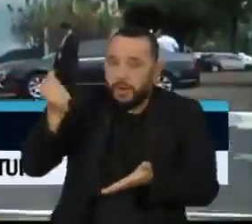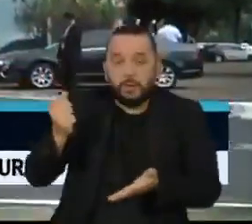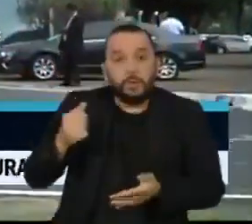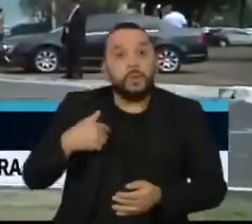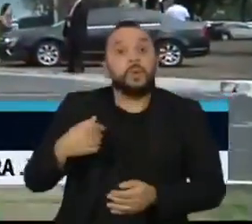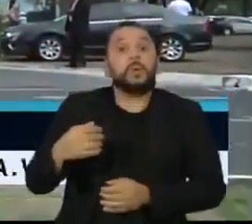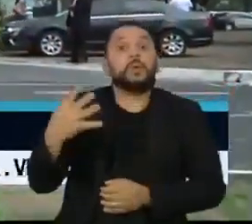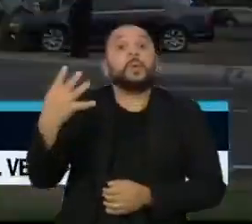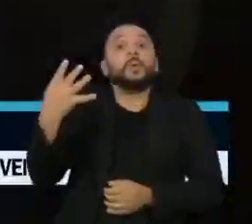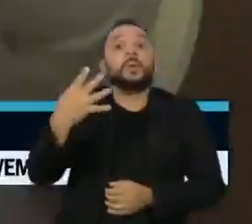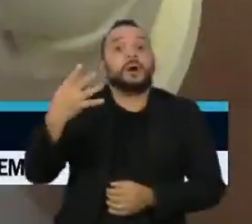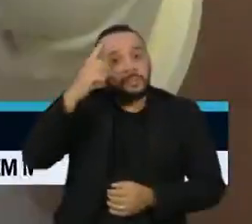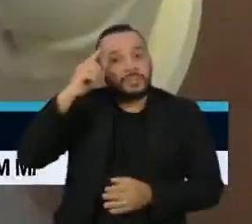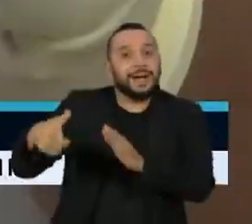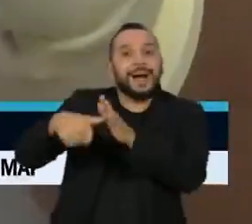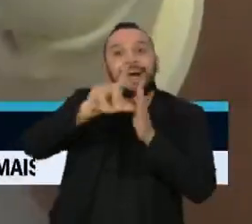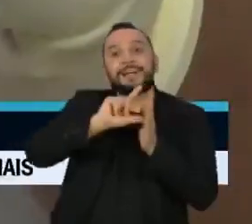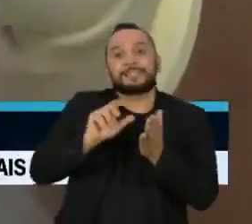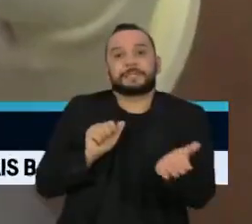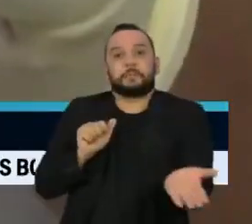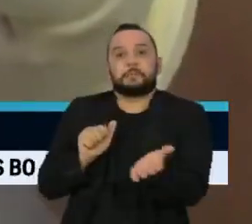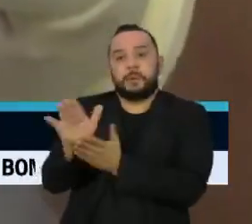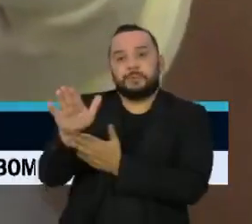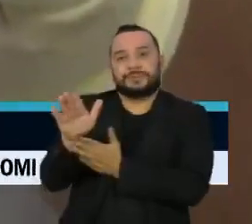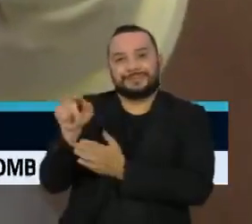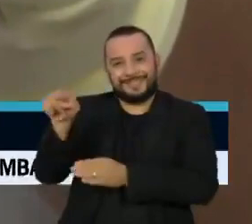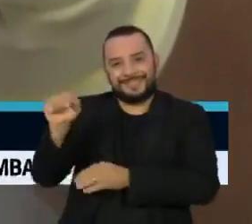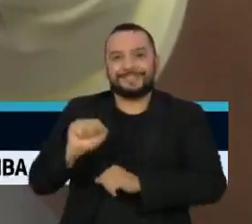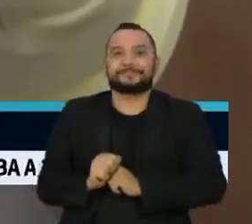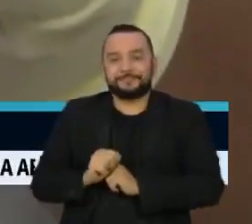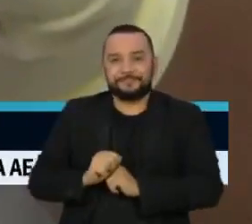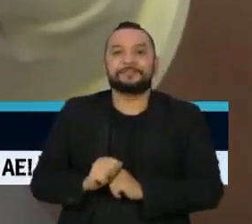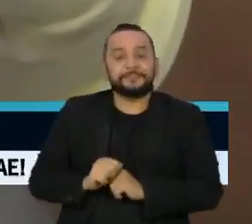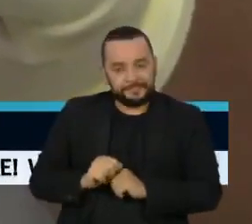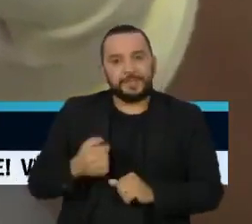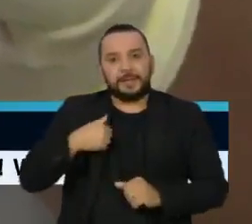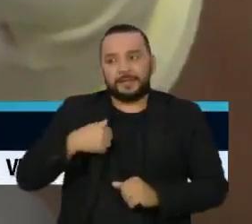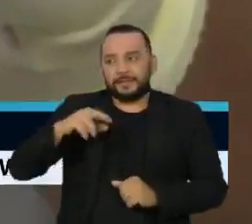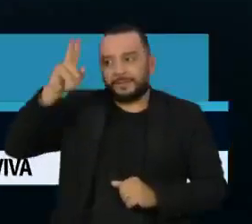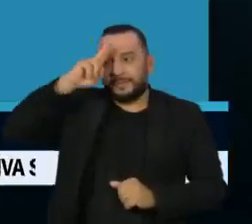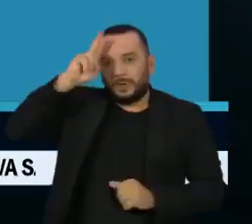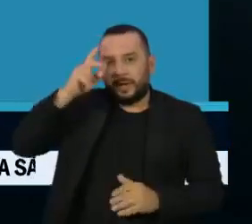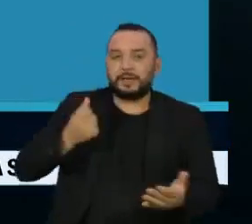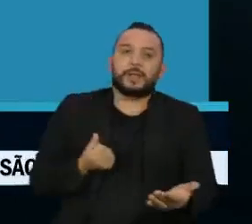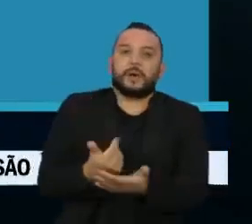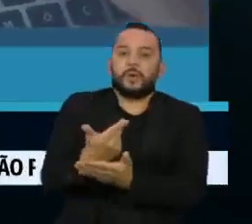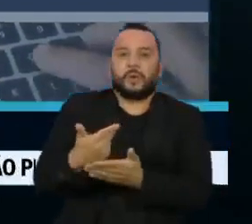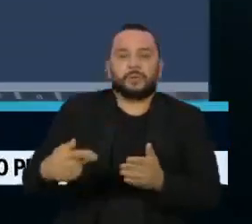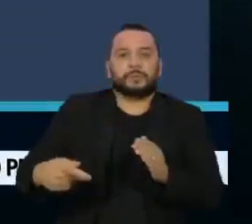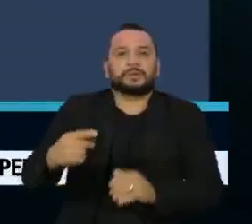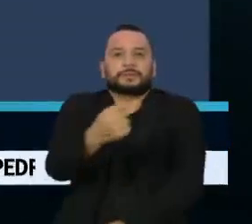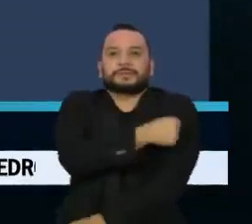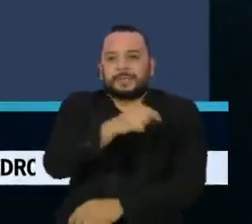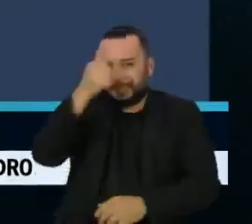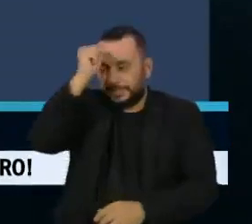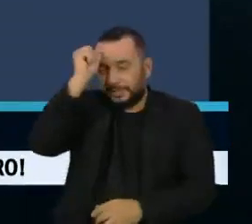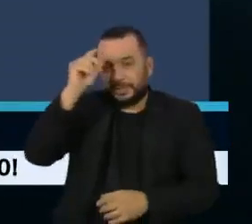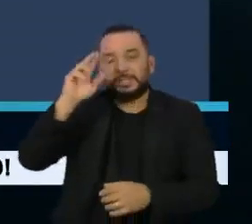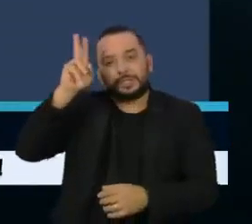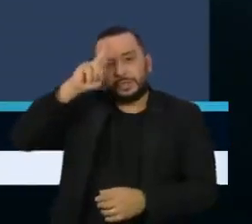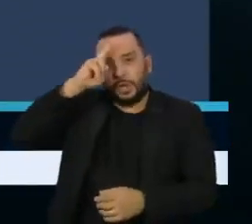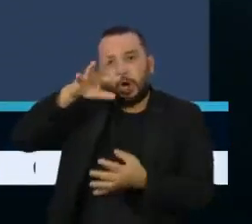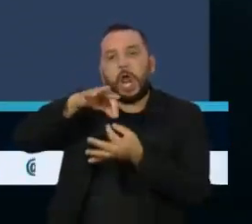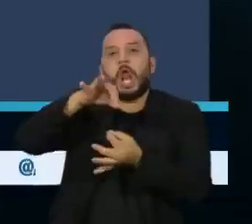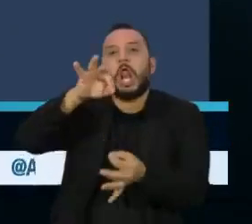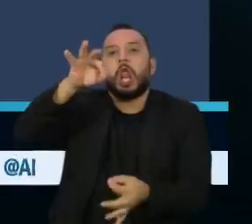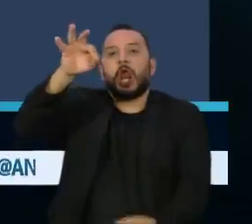sua exoneração. A história da compra do imunizante indiano é longa. No dia 5 de janeiro, ao saber